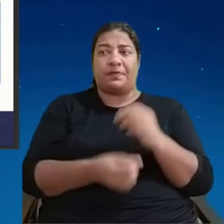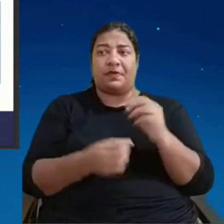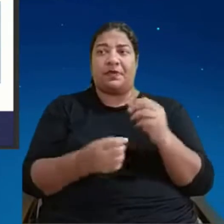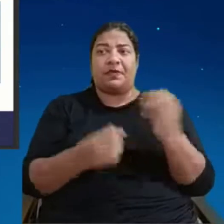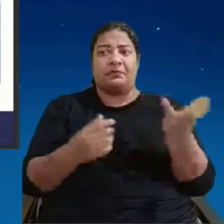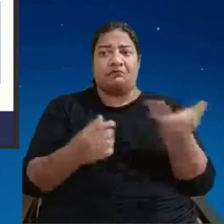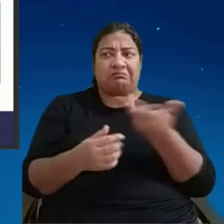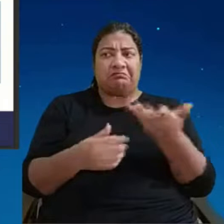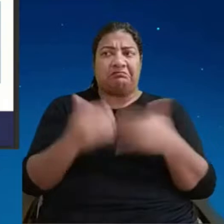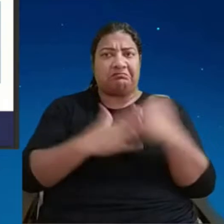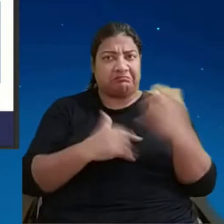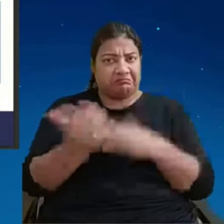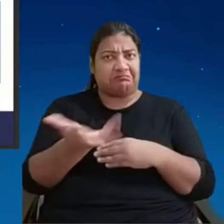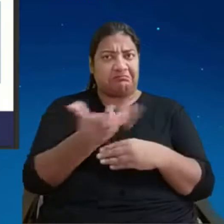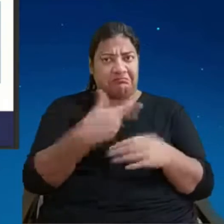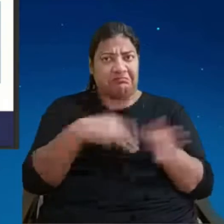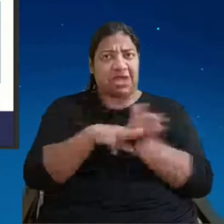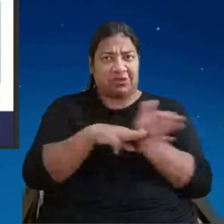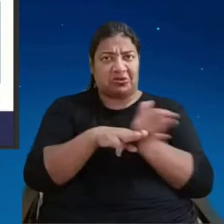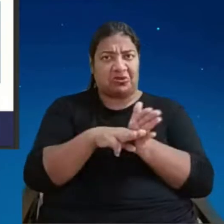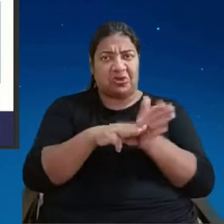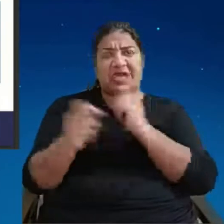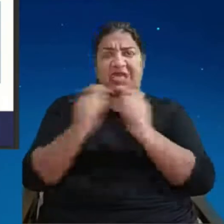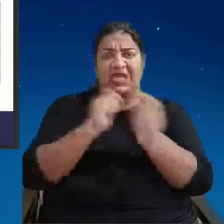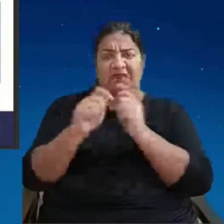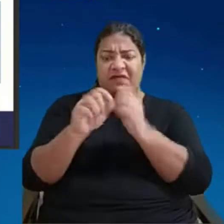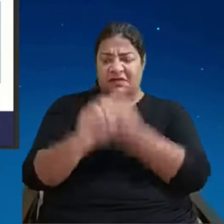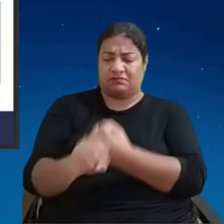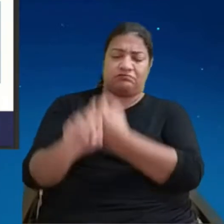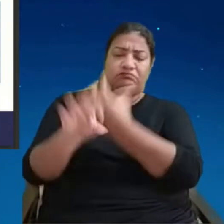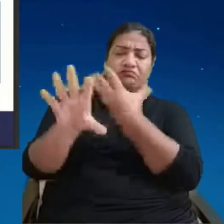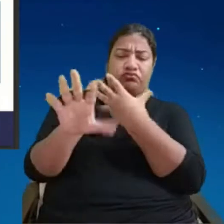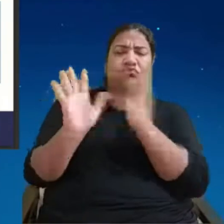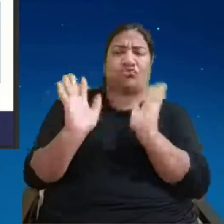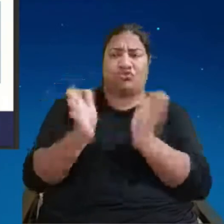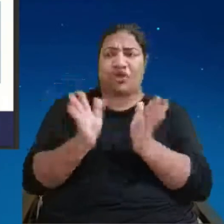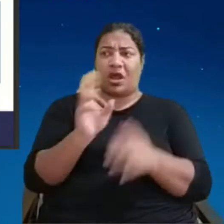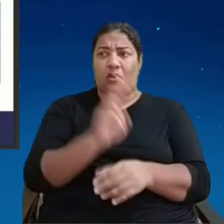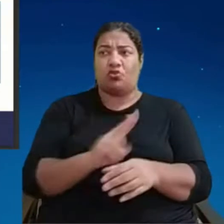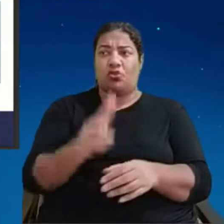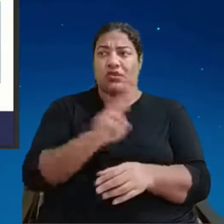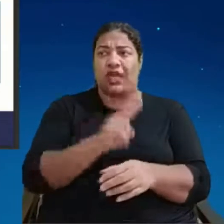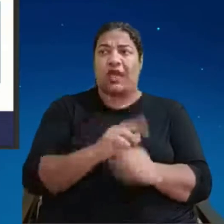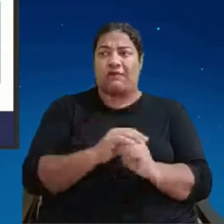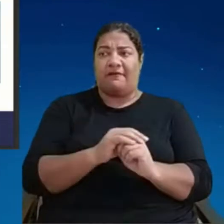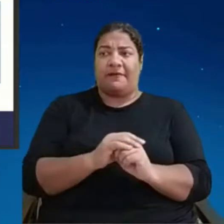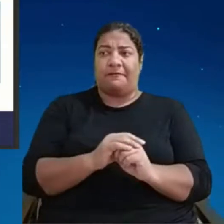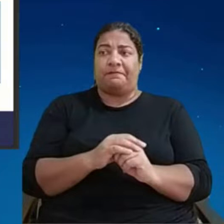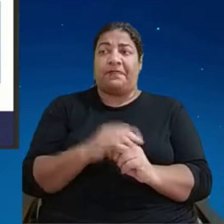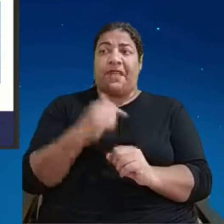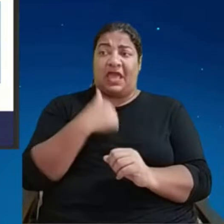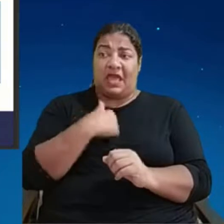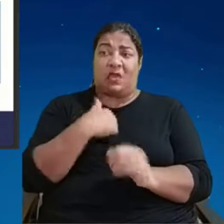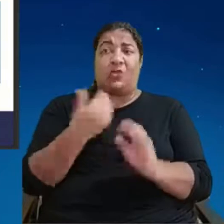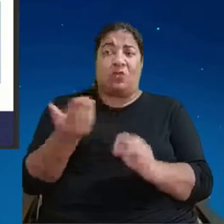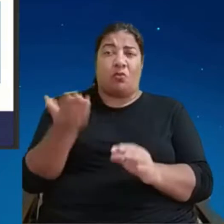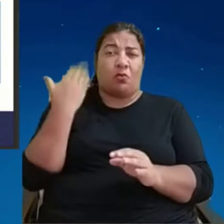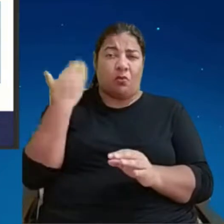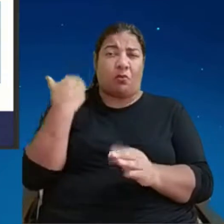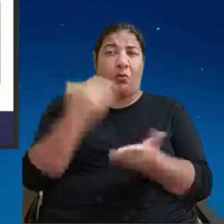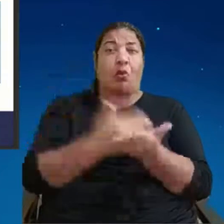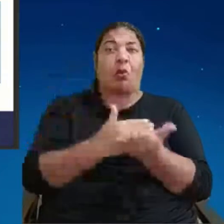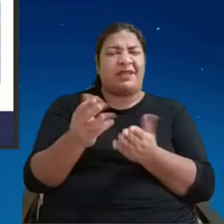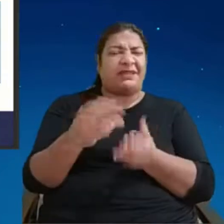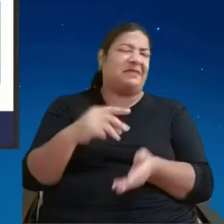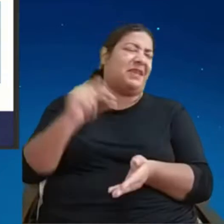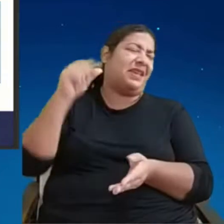usavam a metodologia de entrevistas virtuais, né? Eu comecei a usar as entrevistas virtuais muito antes do WhatsApp, e